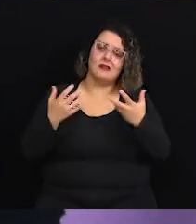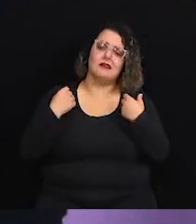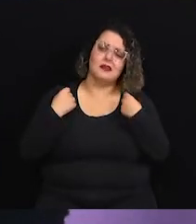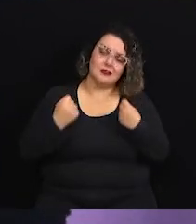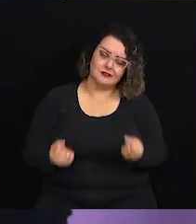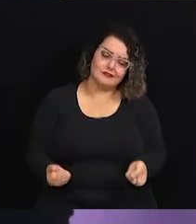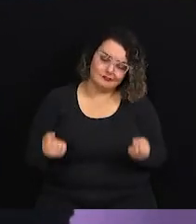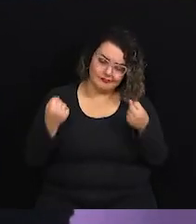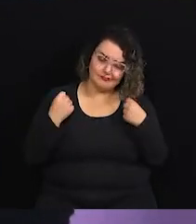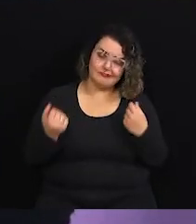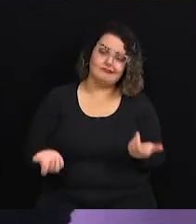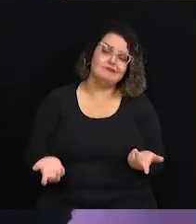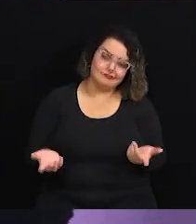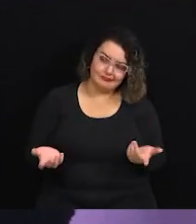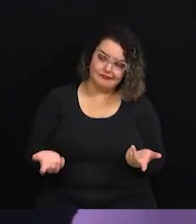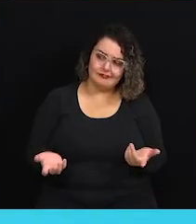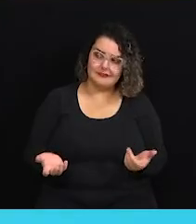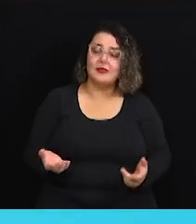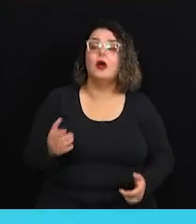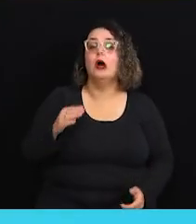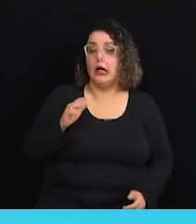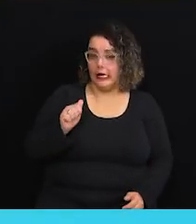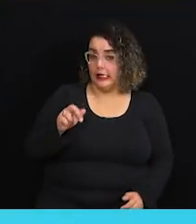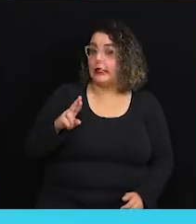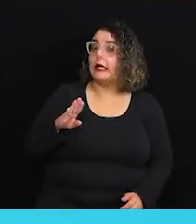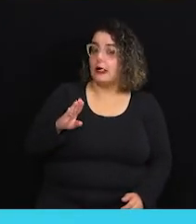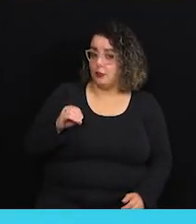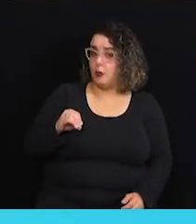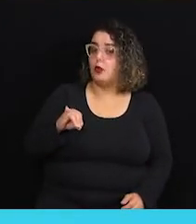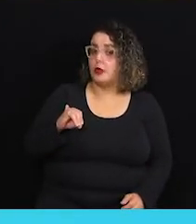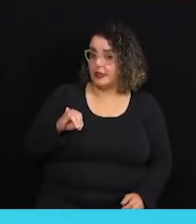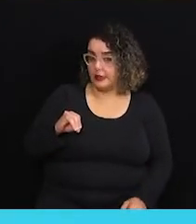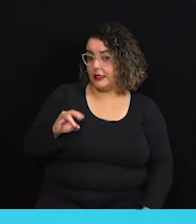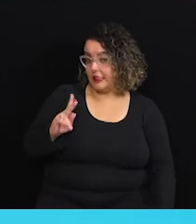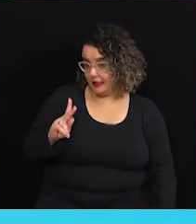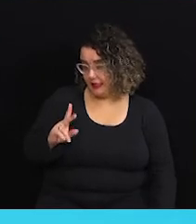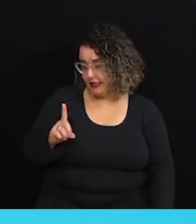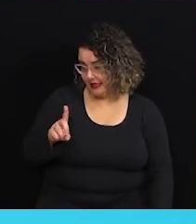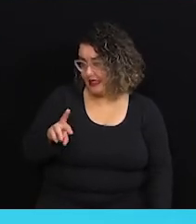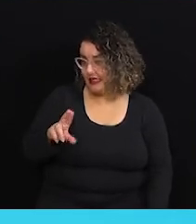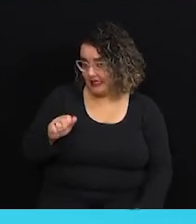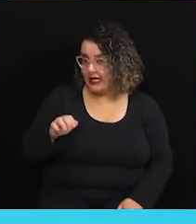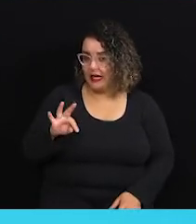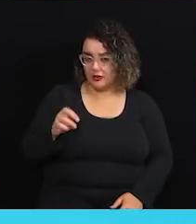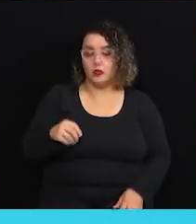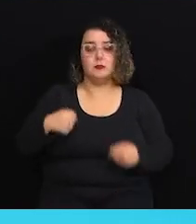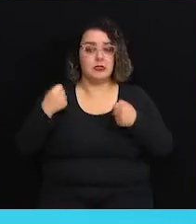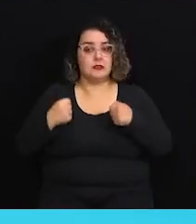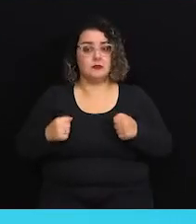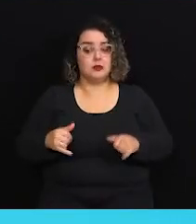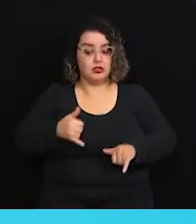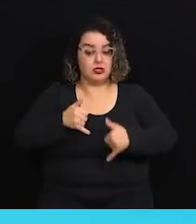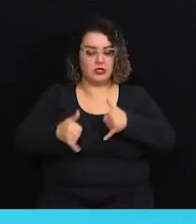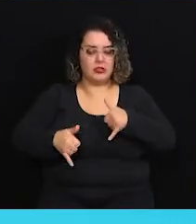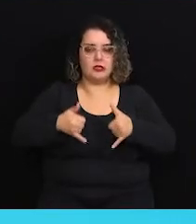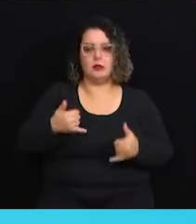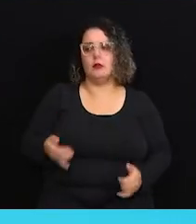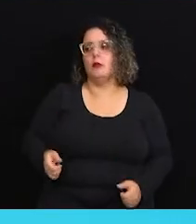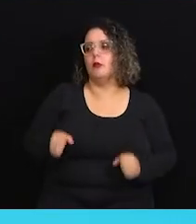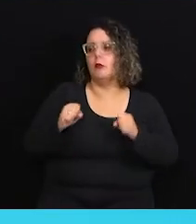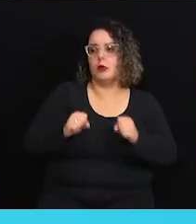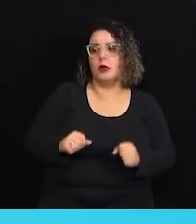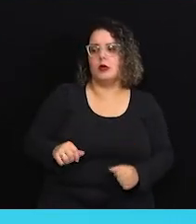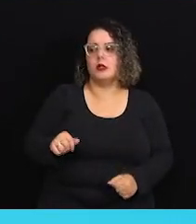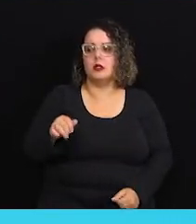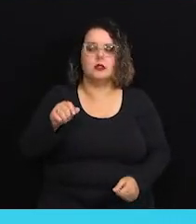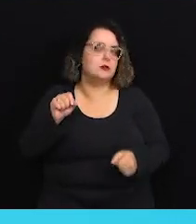fazer atividade física? Os carboidratos, energia, né? A gente precisa de energia para praticar atividade física. Então,